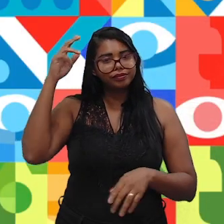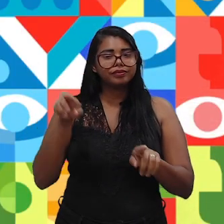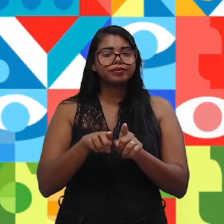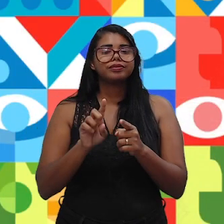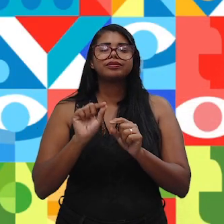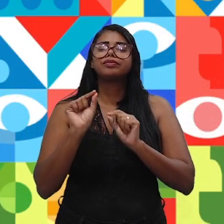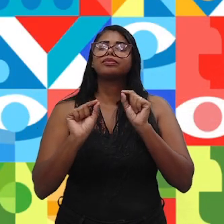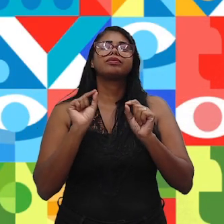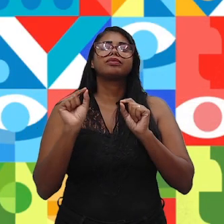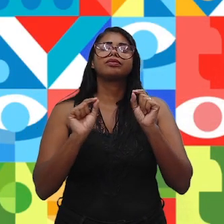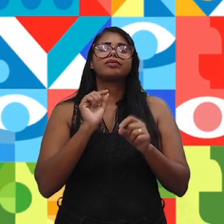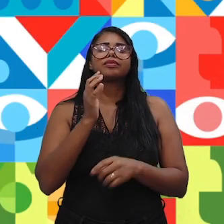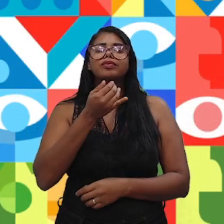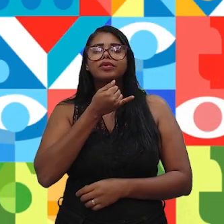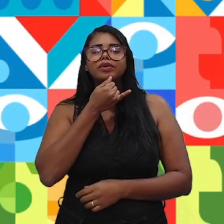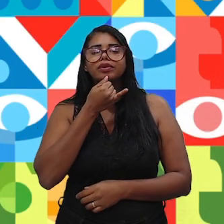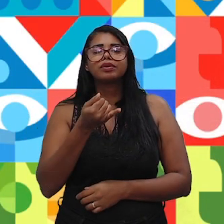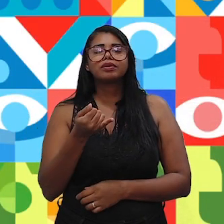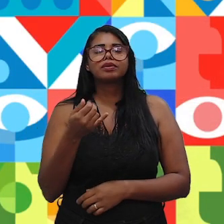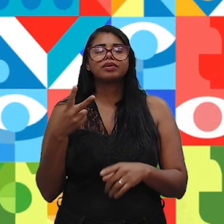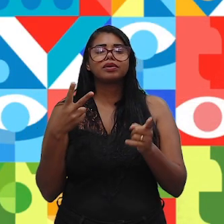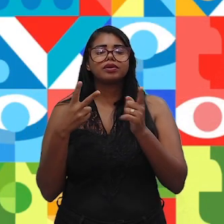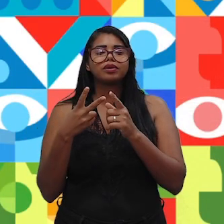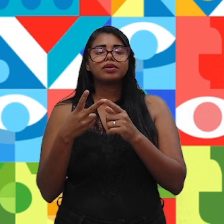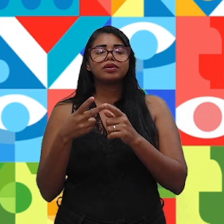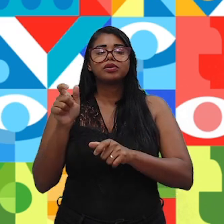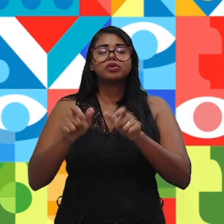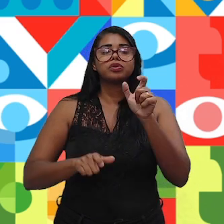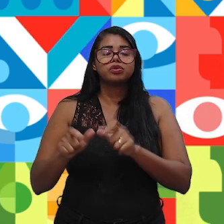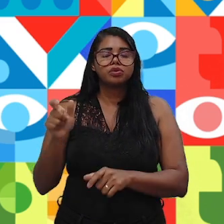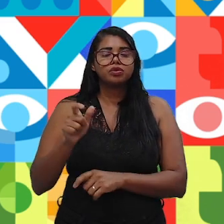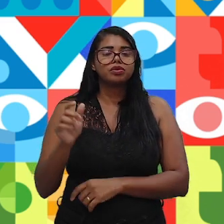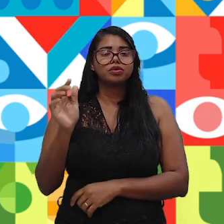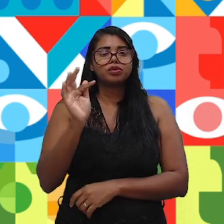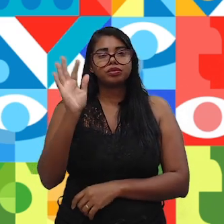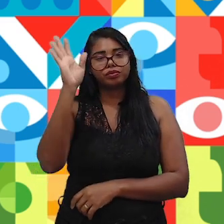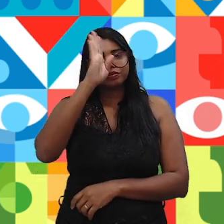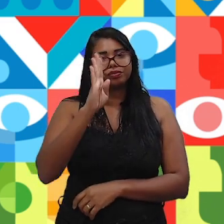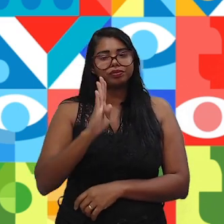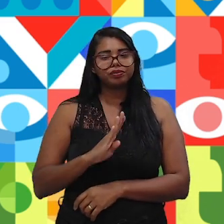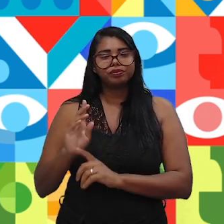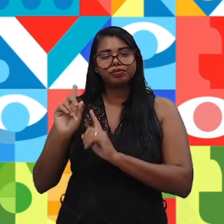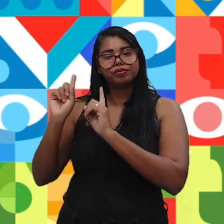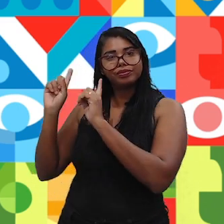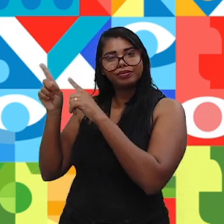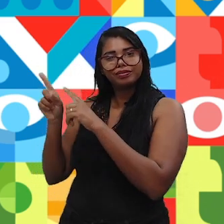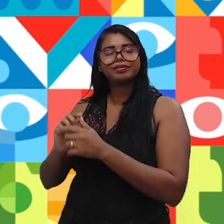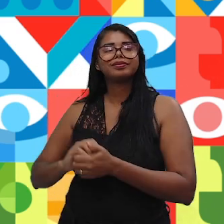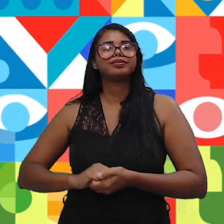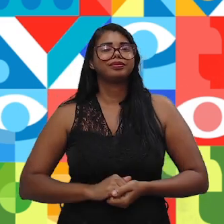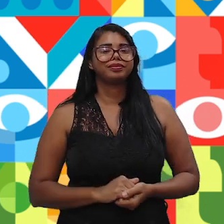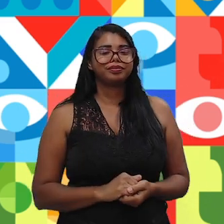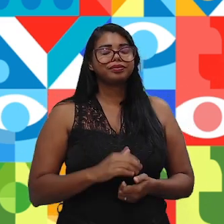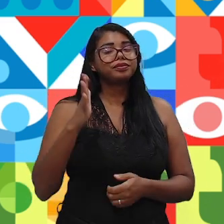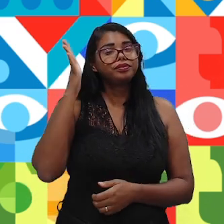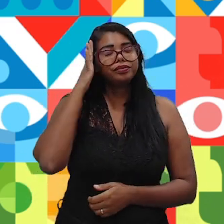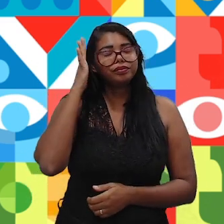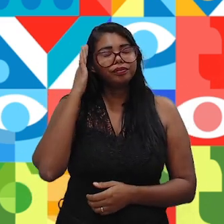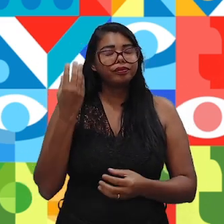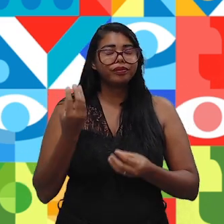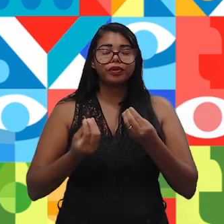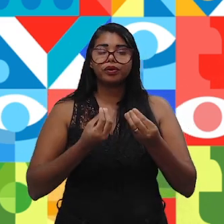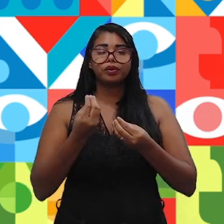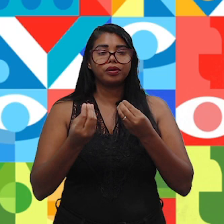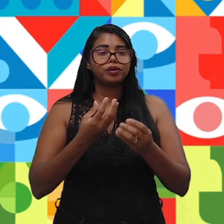que é que seria, segundo a Constituição Federal do Brasil? Patrimônio cultural, ele pode ser entendido